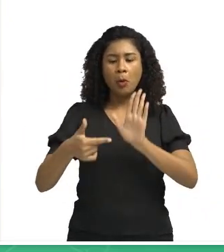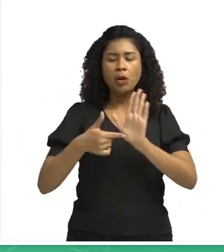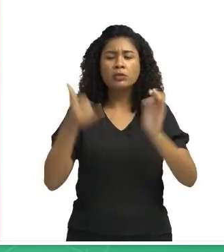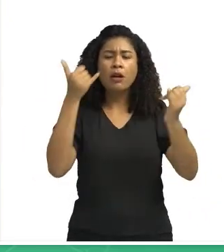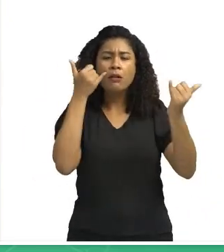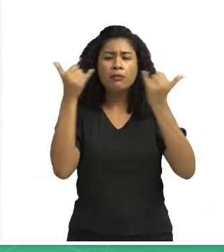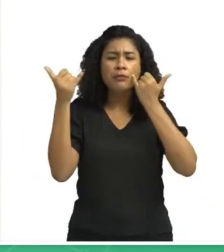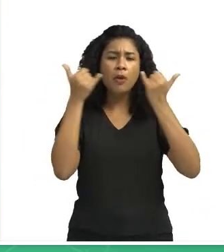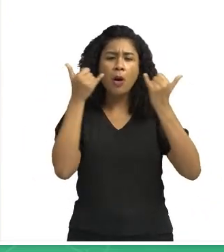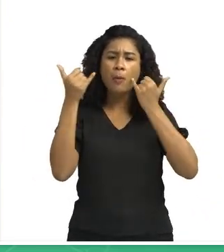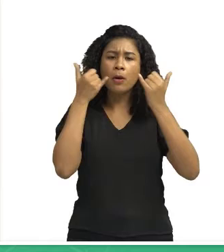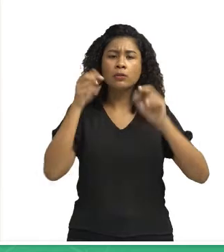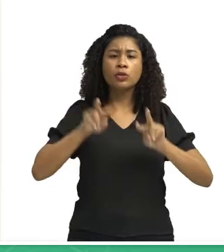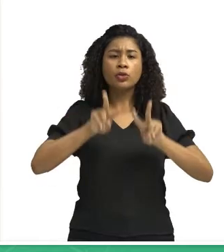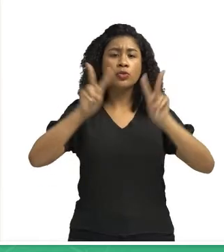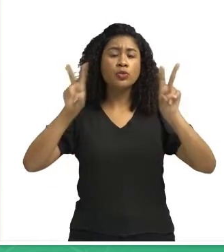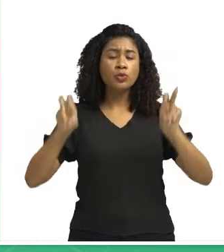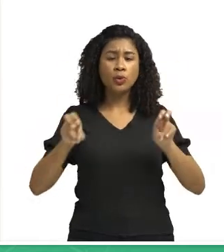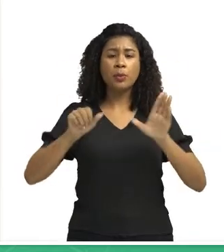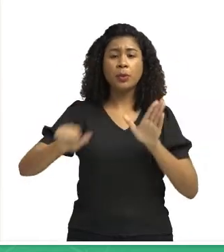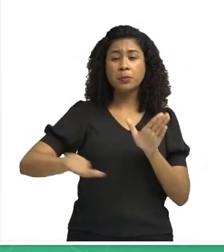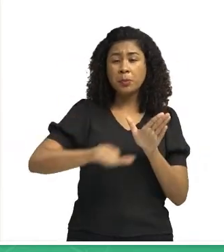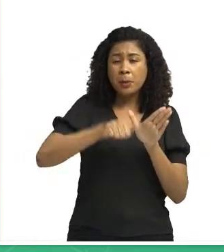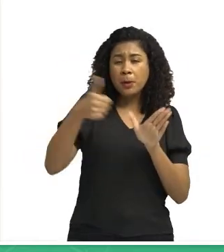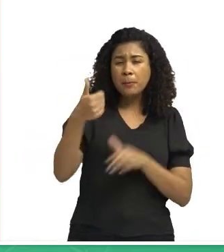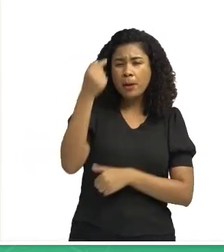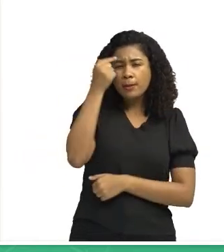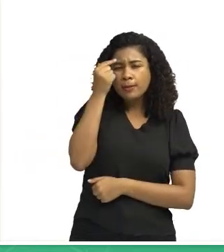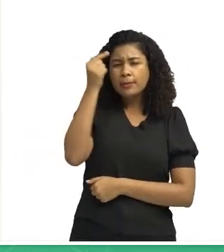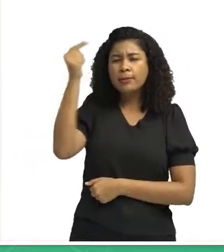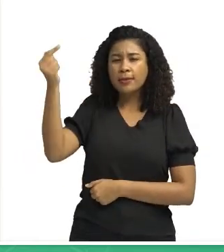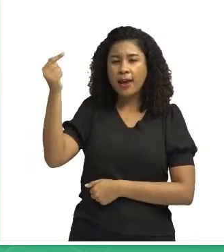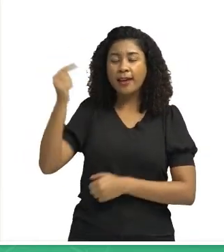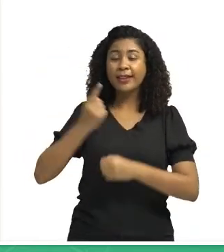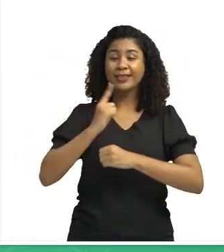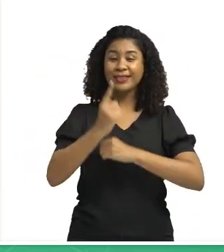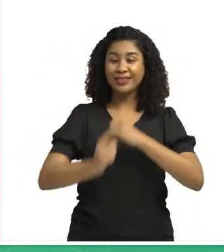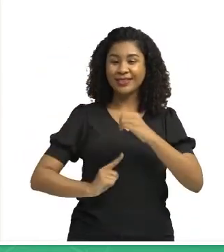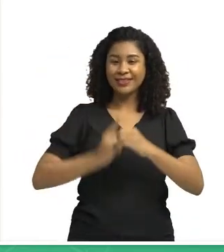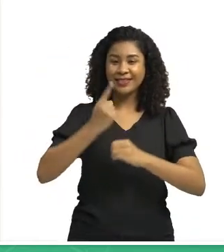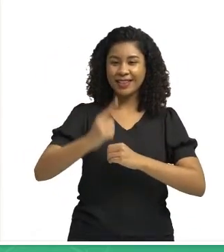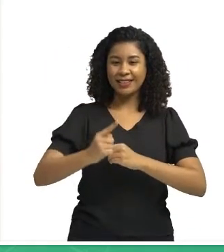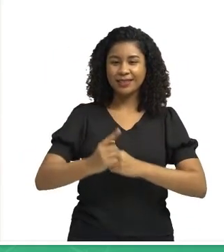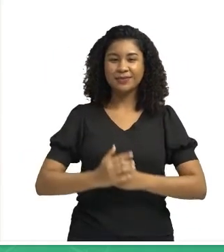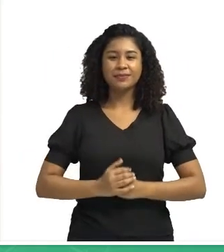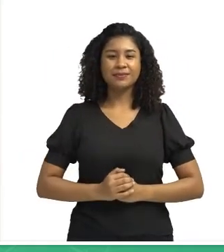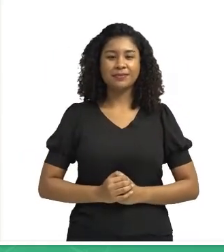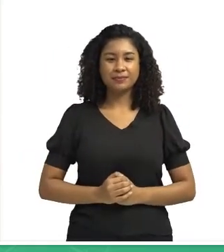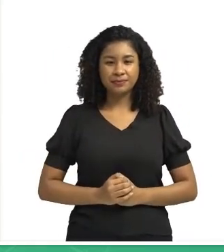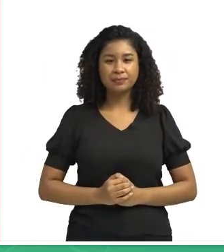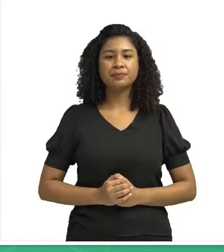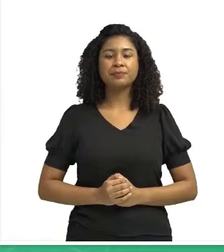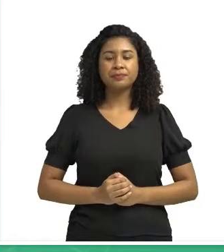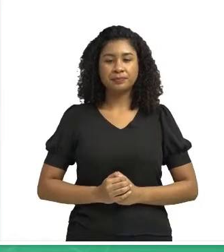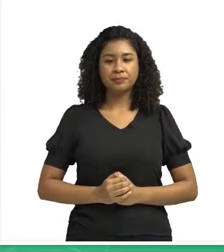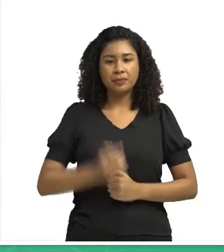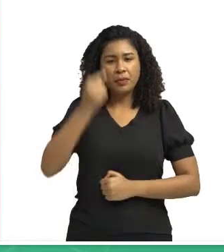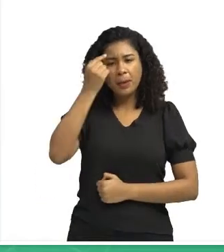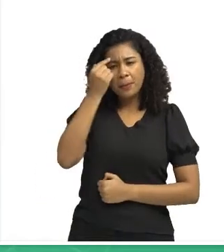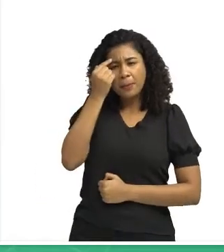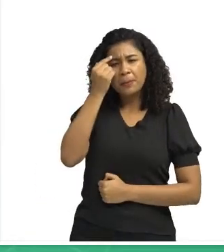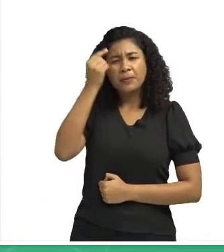a respeito das primeiras ideias sobre o átomo. Vamos assistir? As primeiras